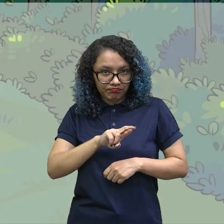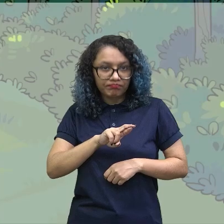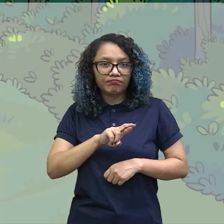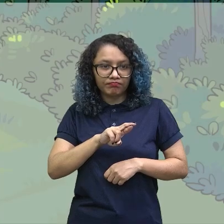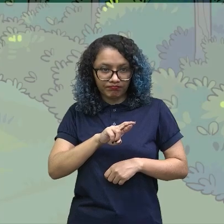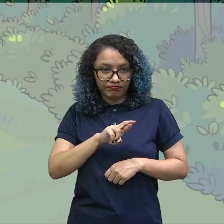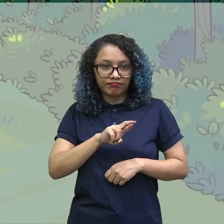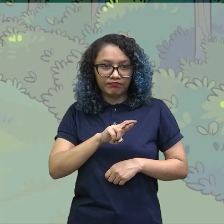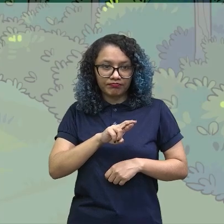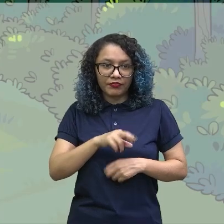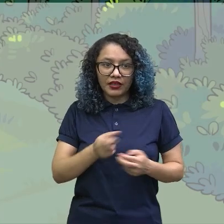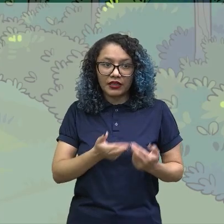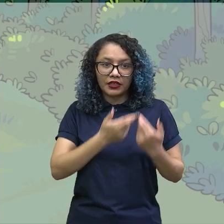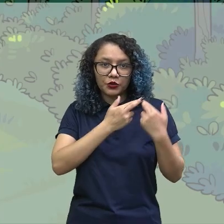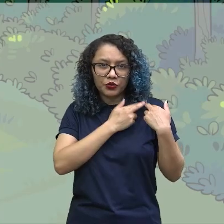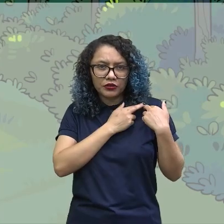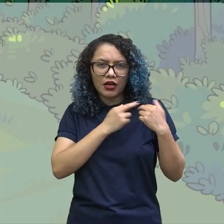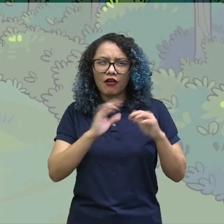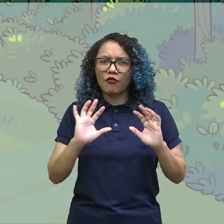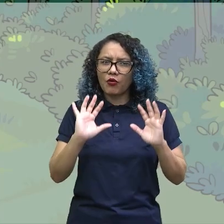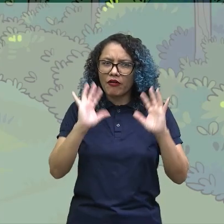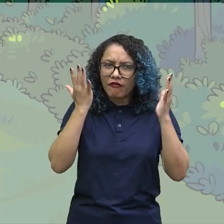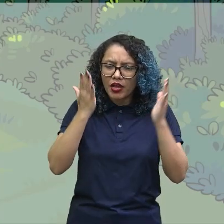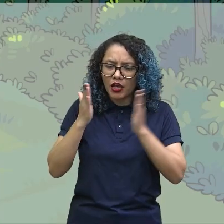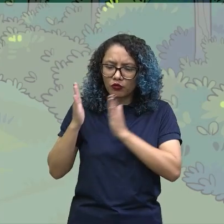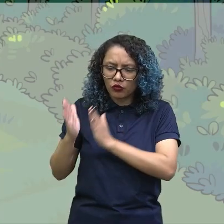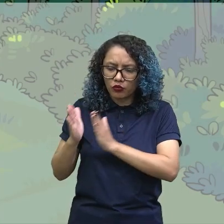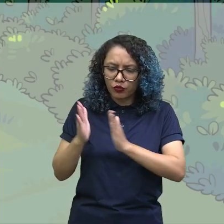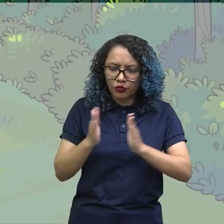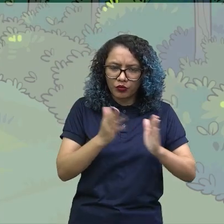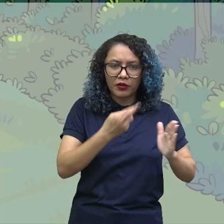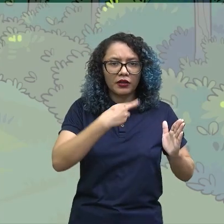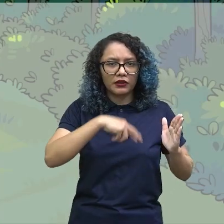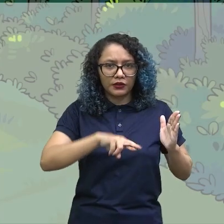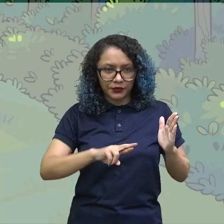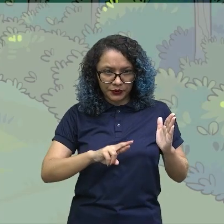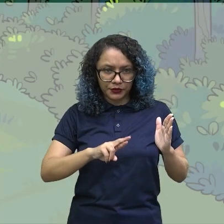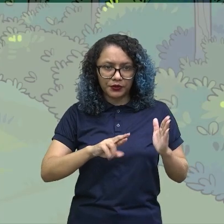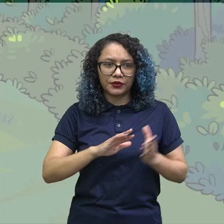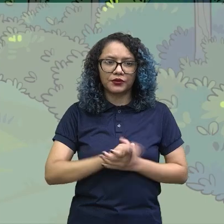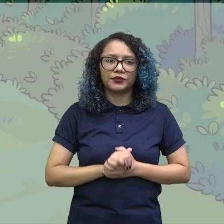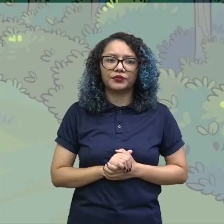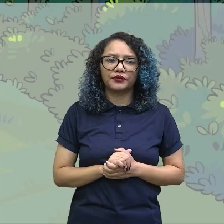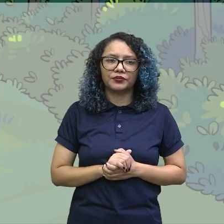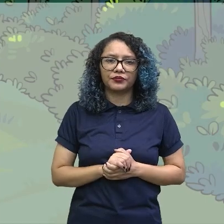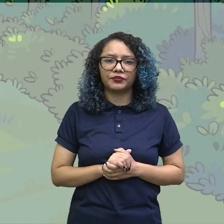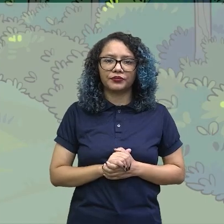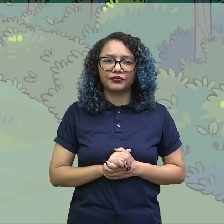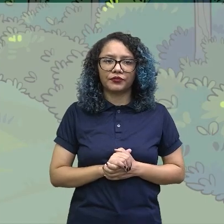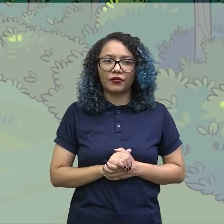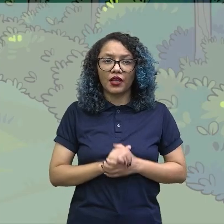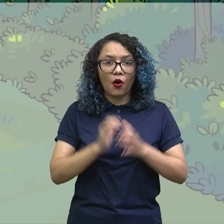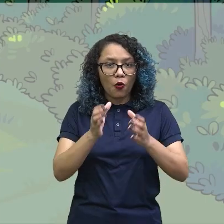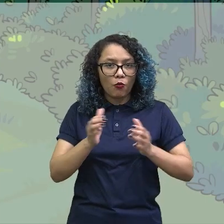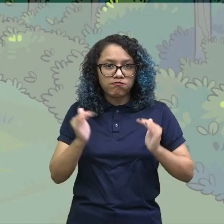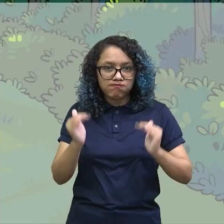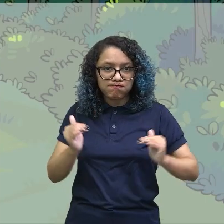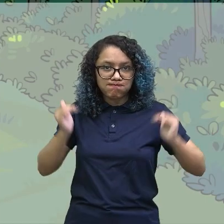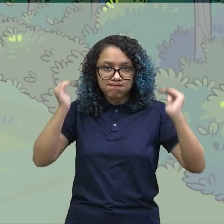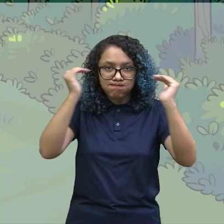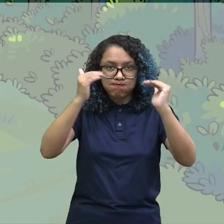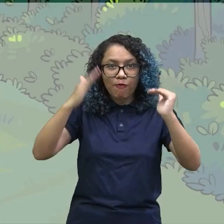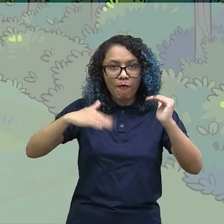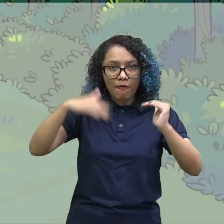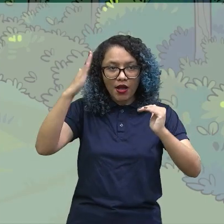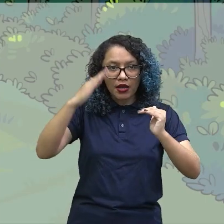sacerdotes responsáveis pelos rituais. Então, é a sociedade, a casta mais alta. Depois nós temos